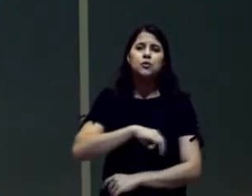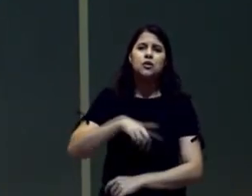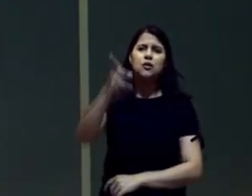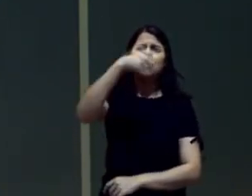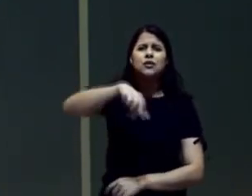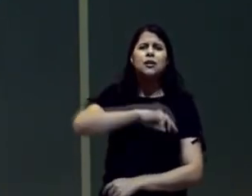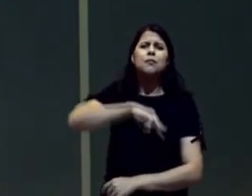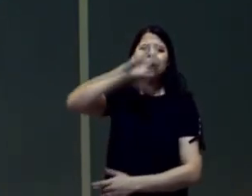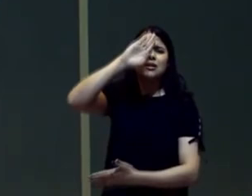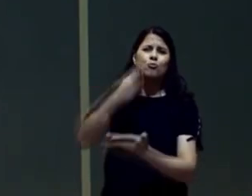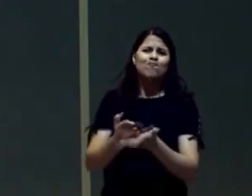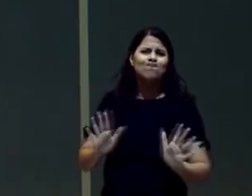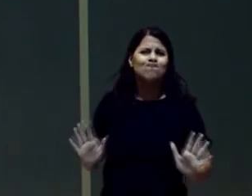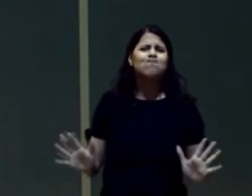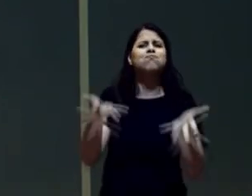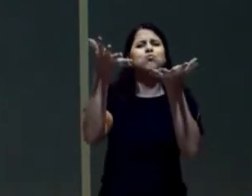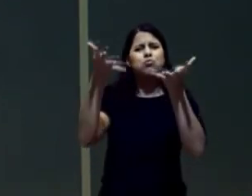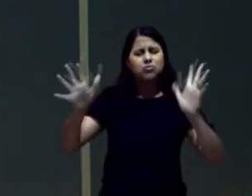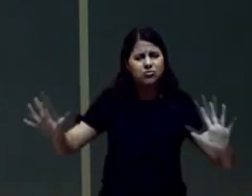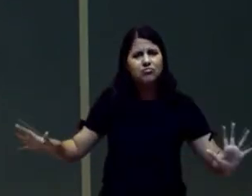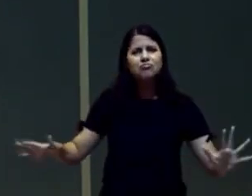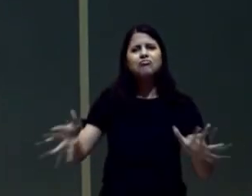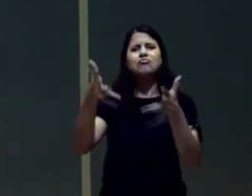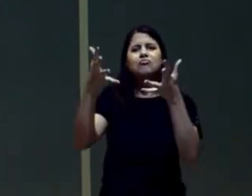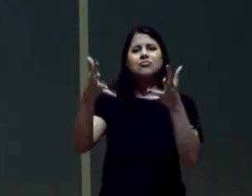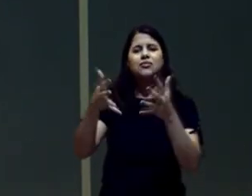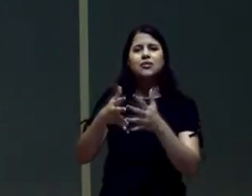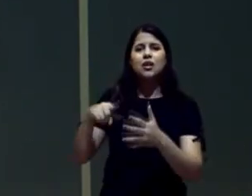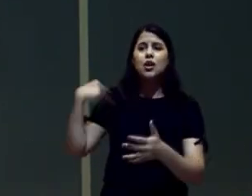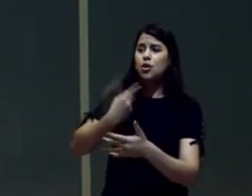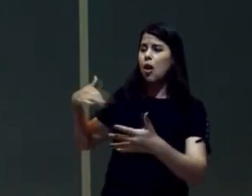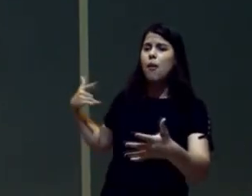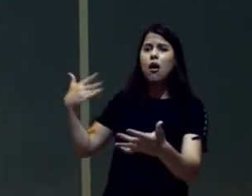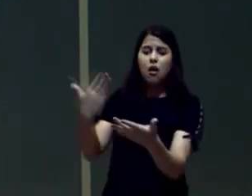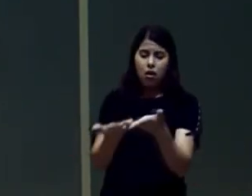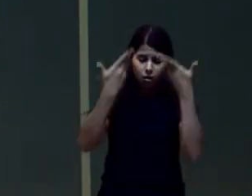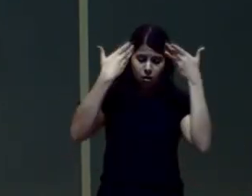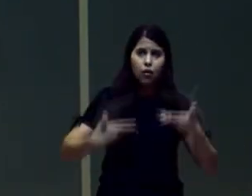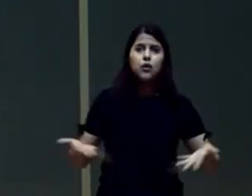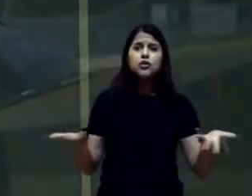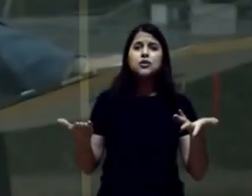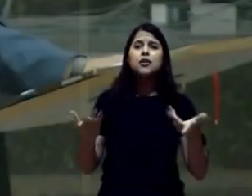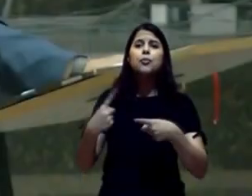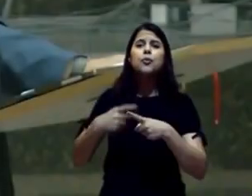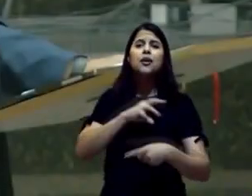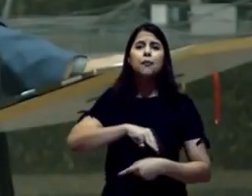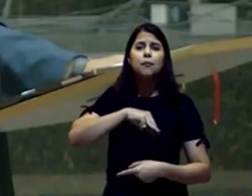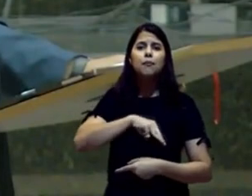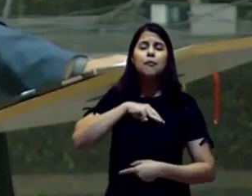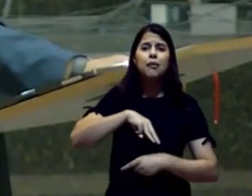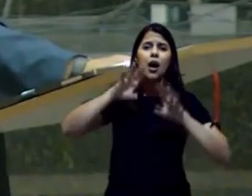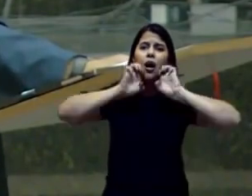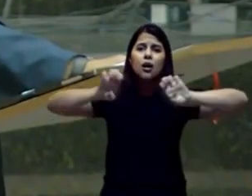continue acreditando. Continue acreditando no que nos trouxe até aqui. Continue acreditando. É a tua convicção que vai inflamar